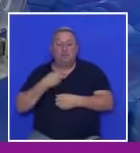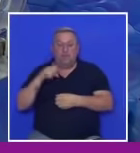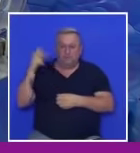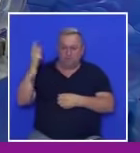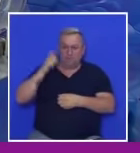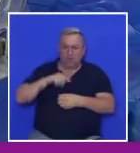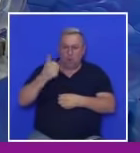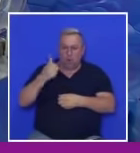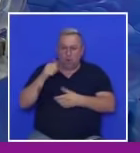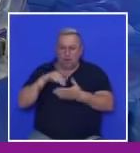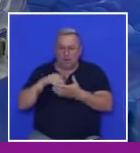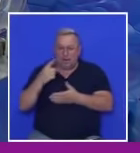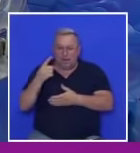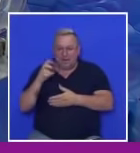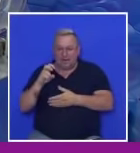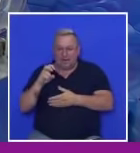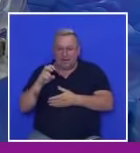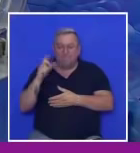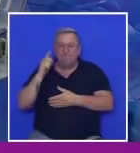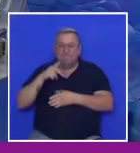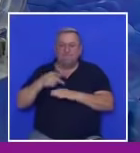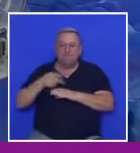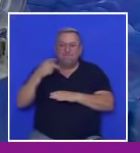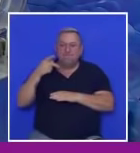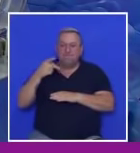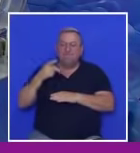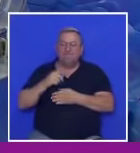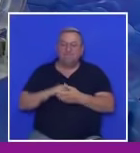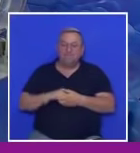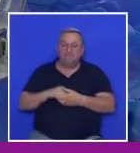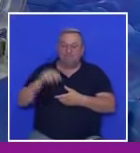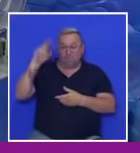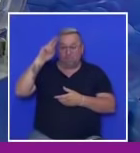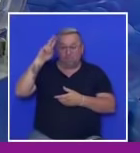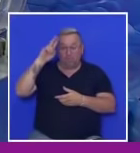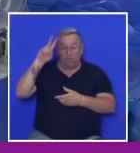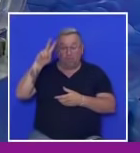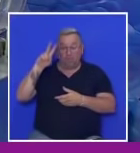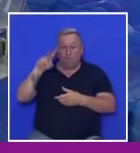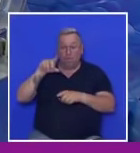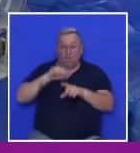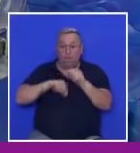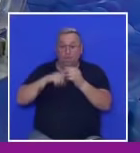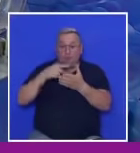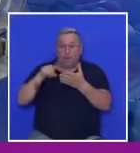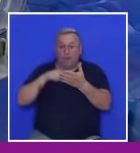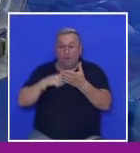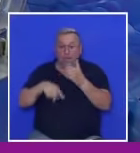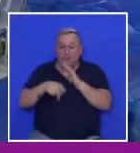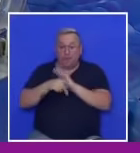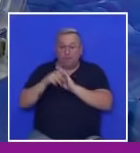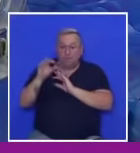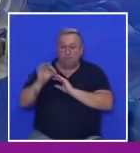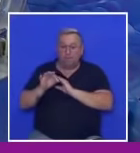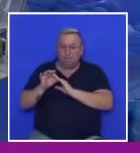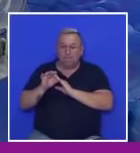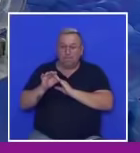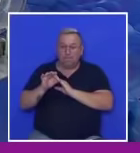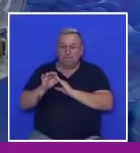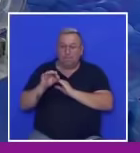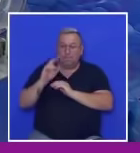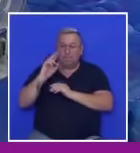você acertar de 11 a 15 números, você leva prêmio na Loto Fácil. Lembre-se de conferir a sua aposta bem direitinho. Fique